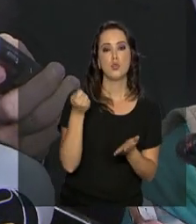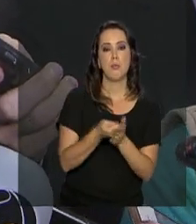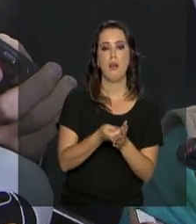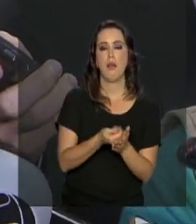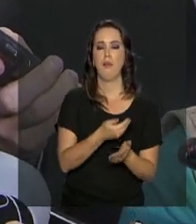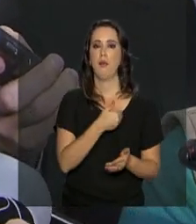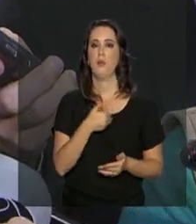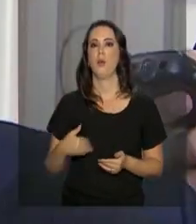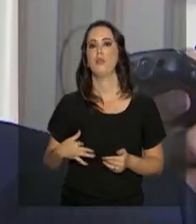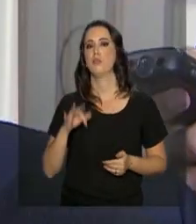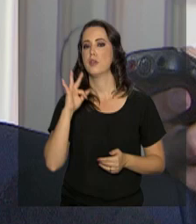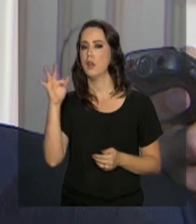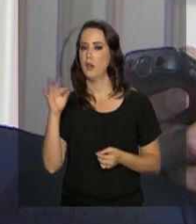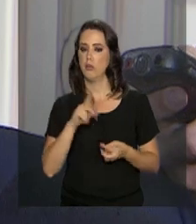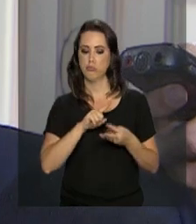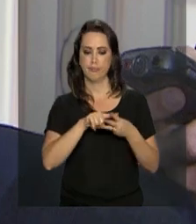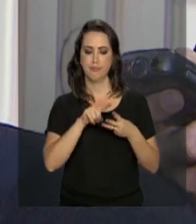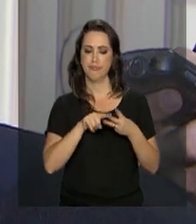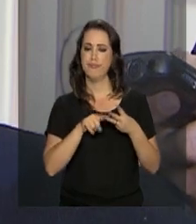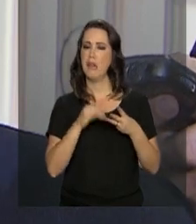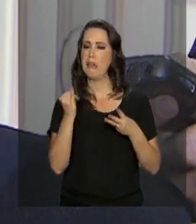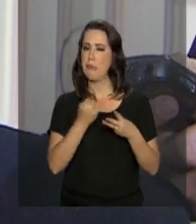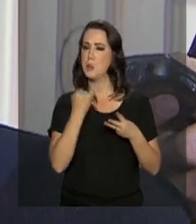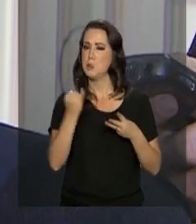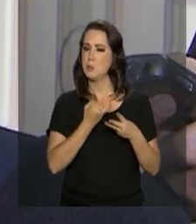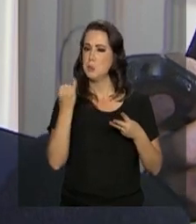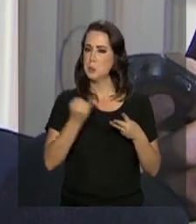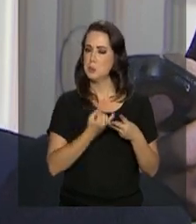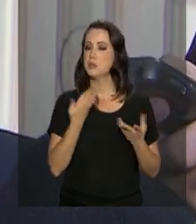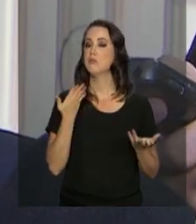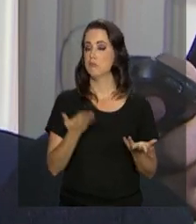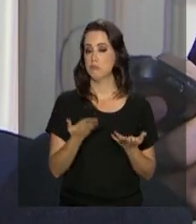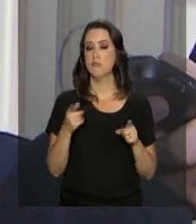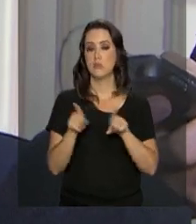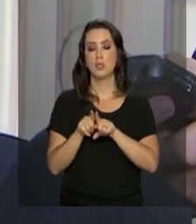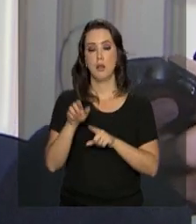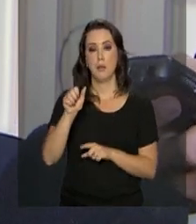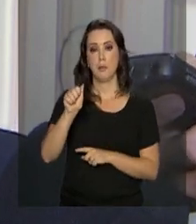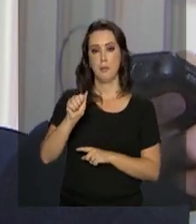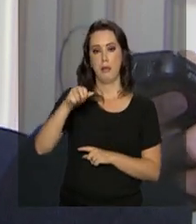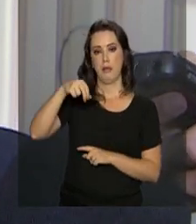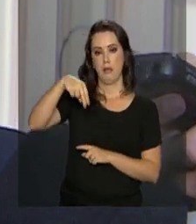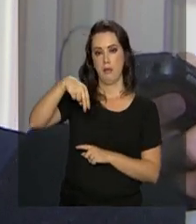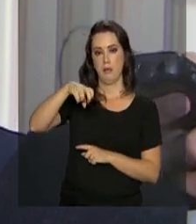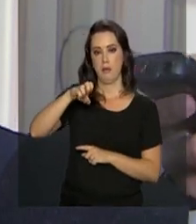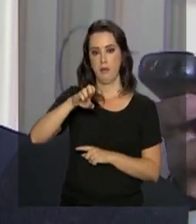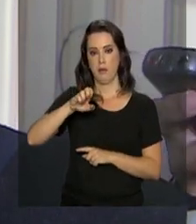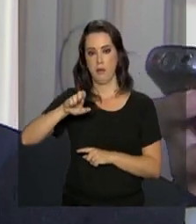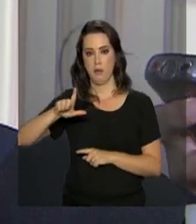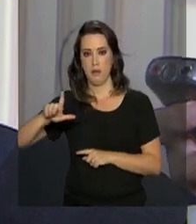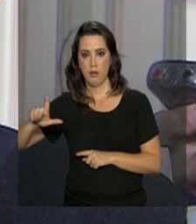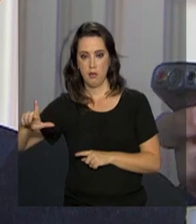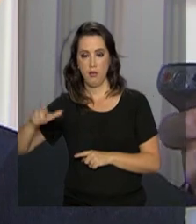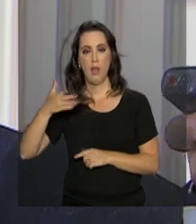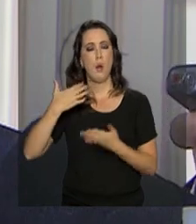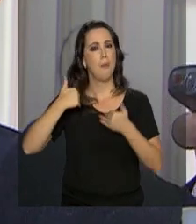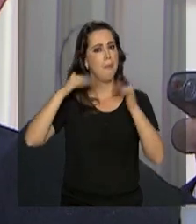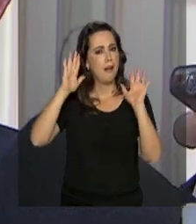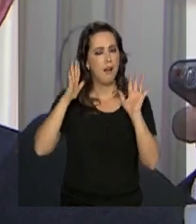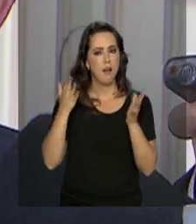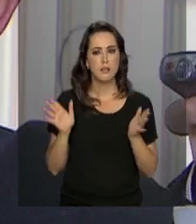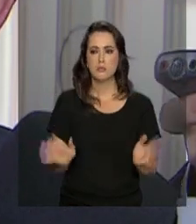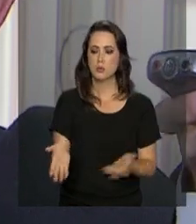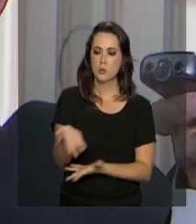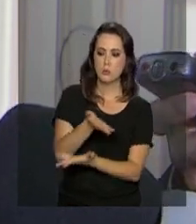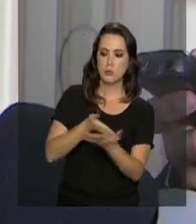federal é fazer com que é também anel cada vez mais interaja com o